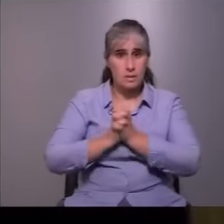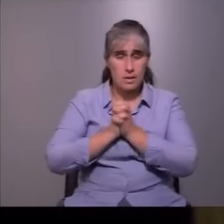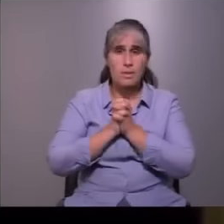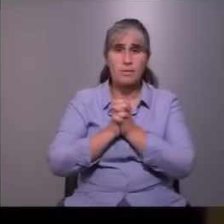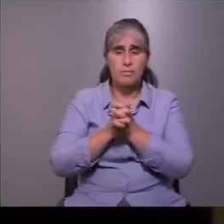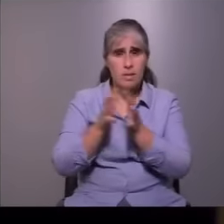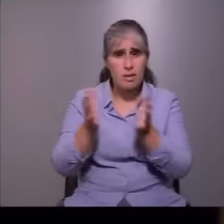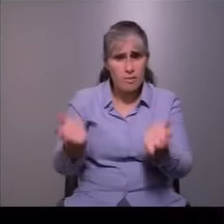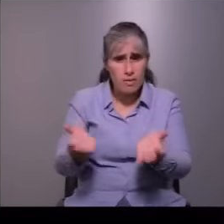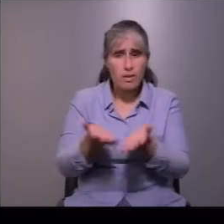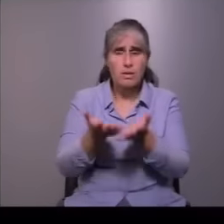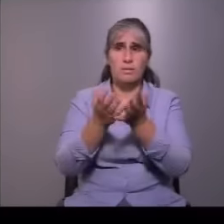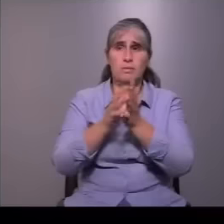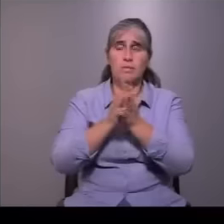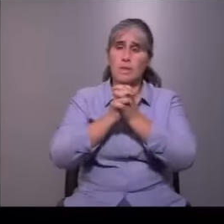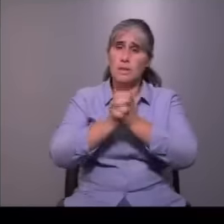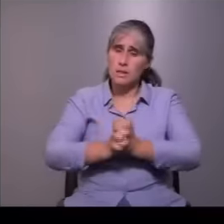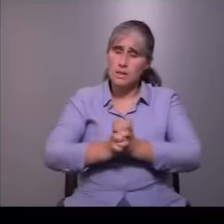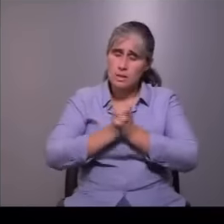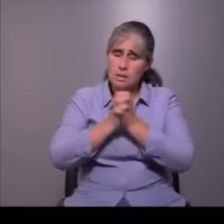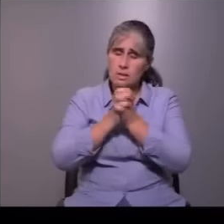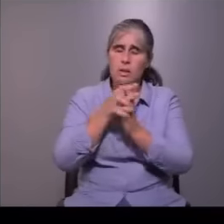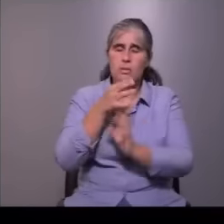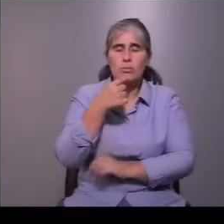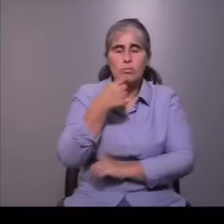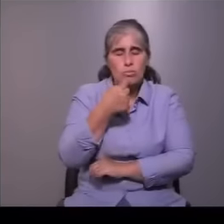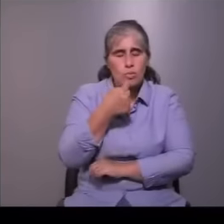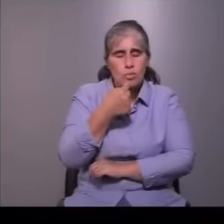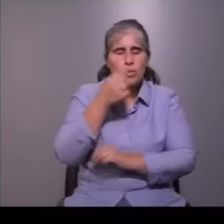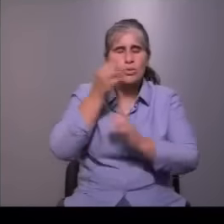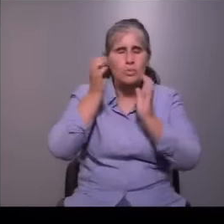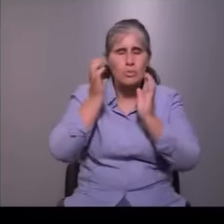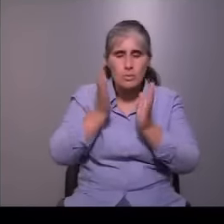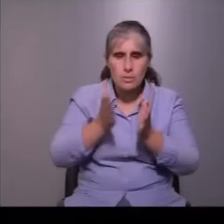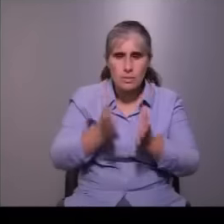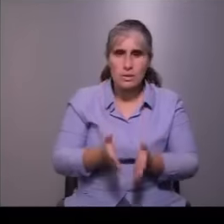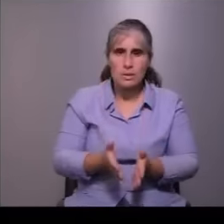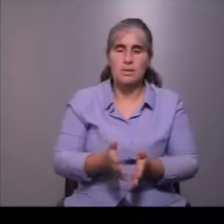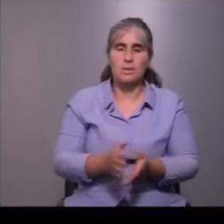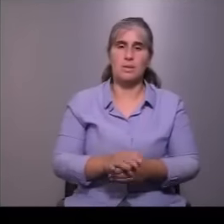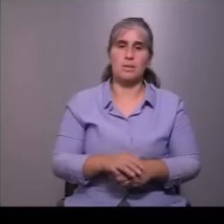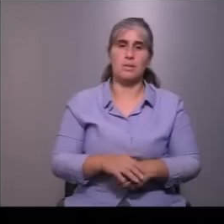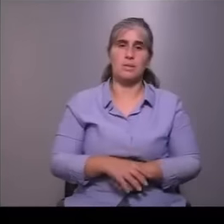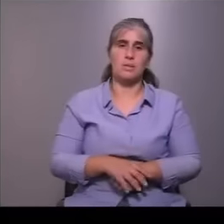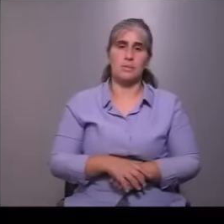Yes.